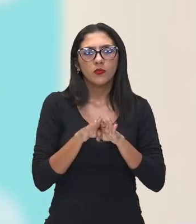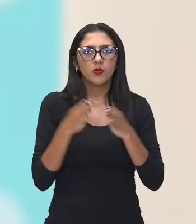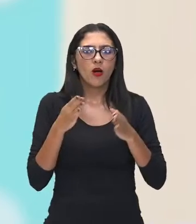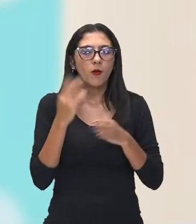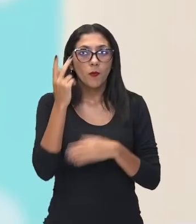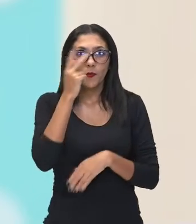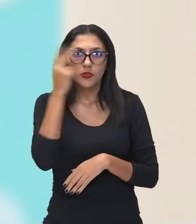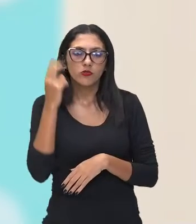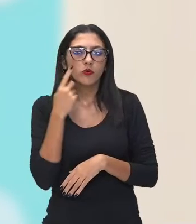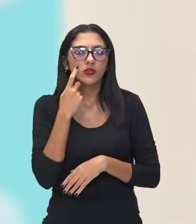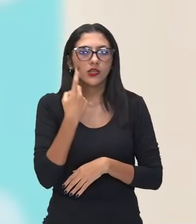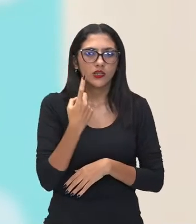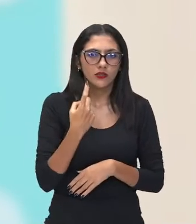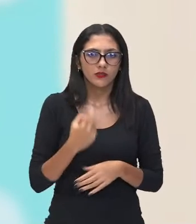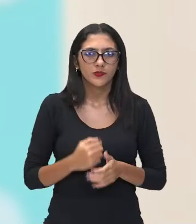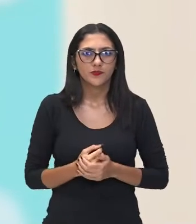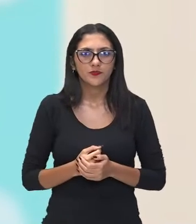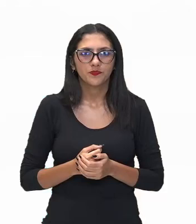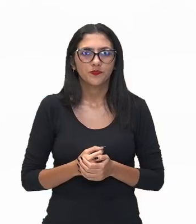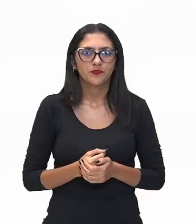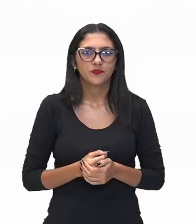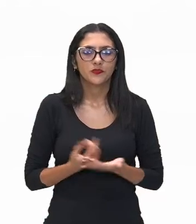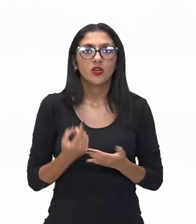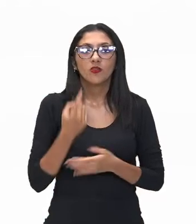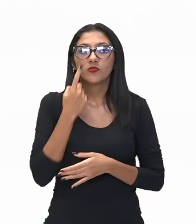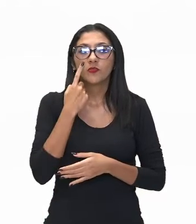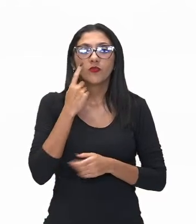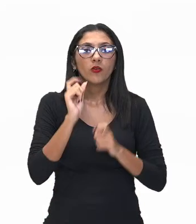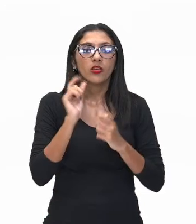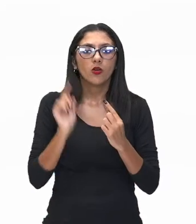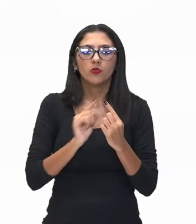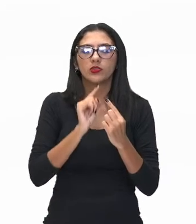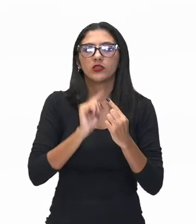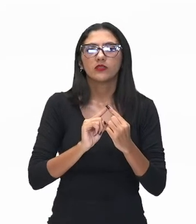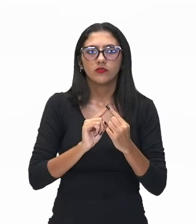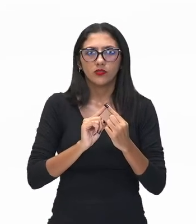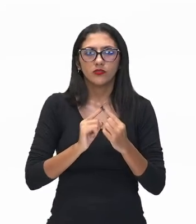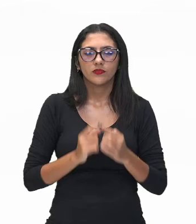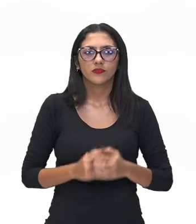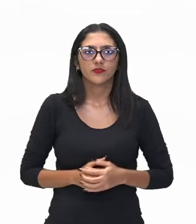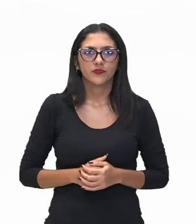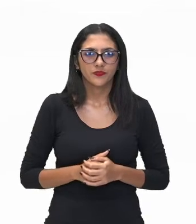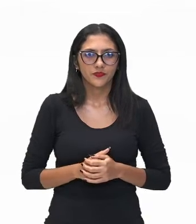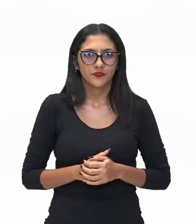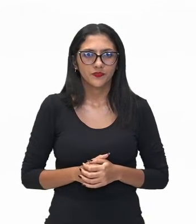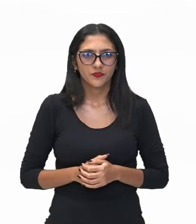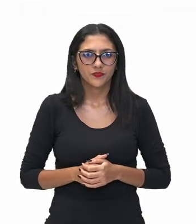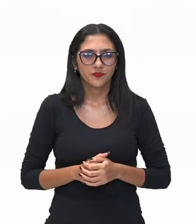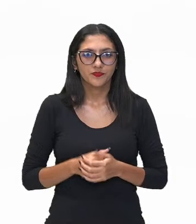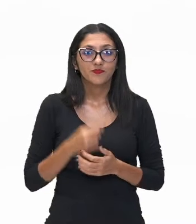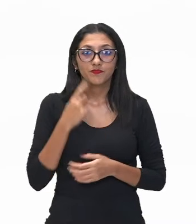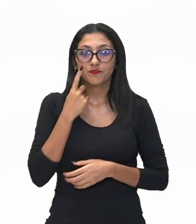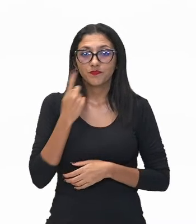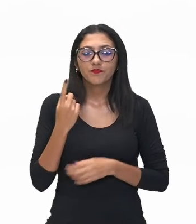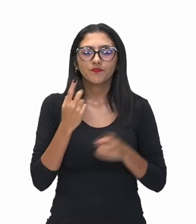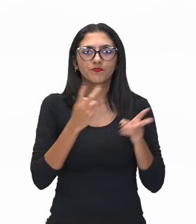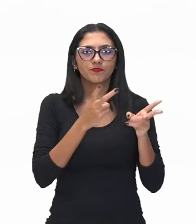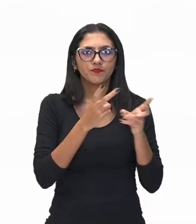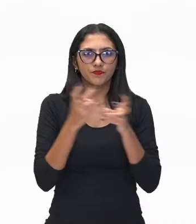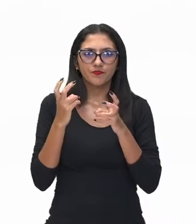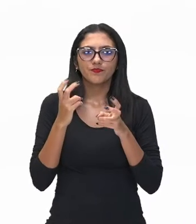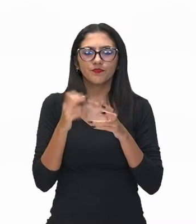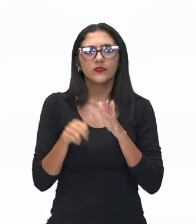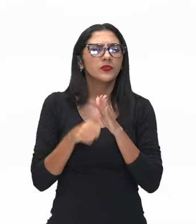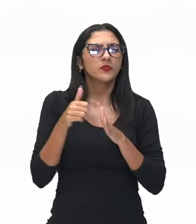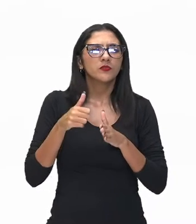ver o que é intencionalidade discursiva. Então, a gente pode observar, né,